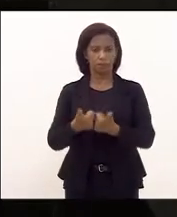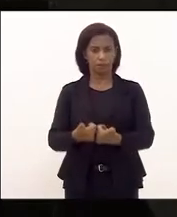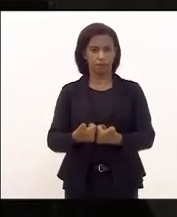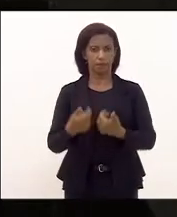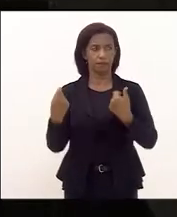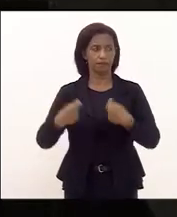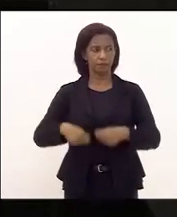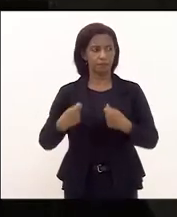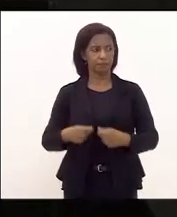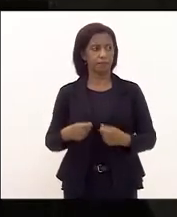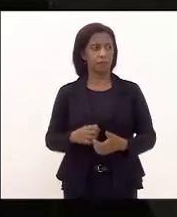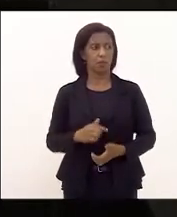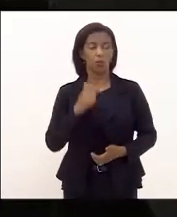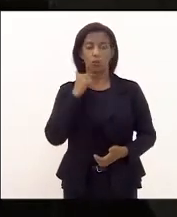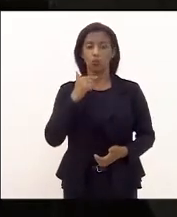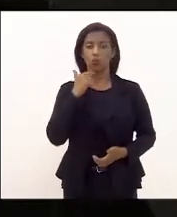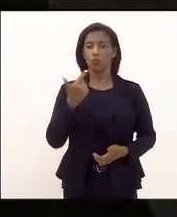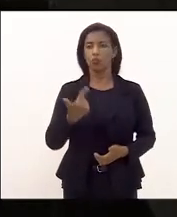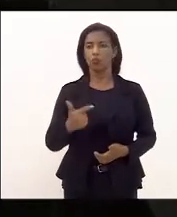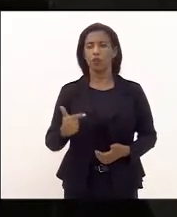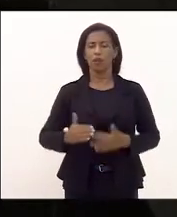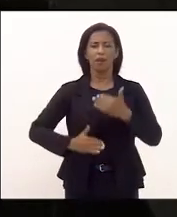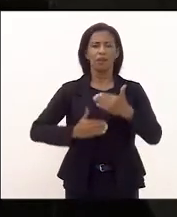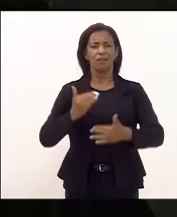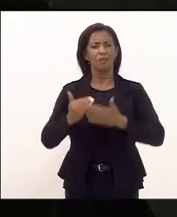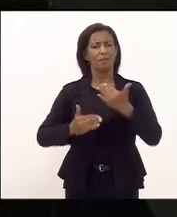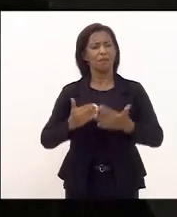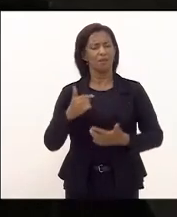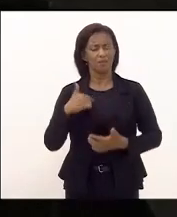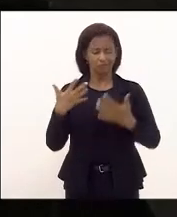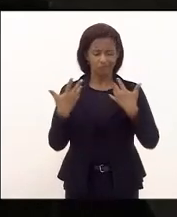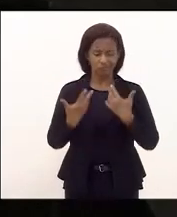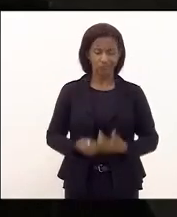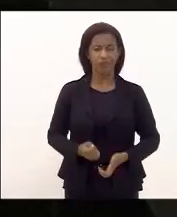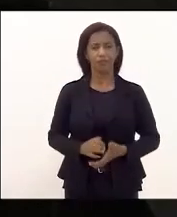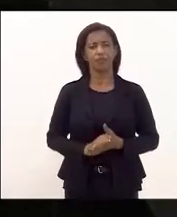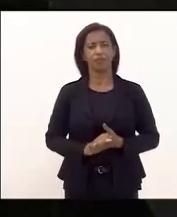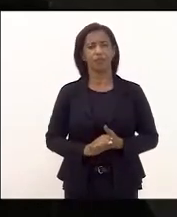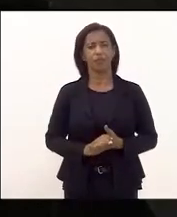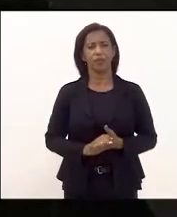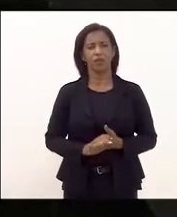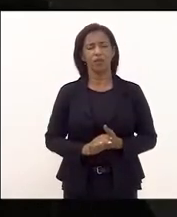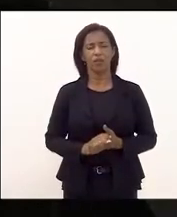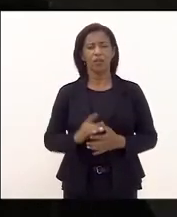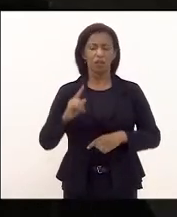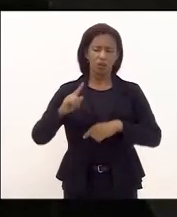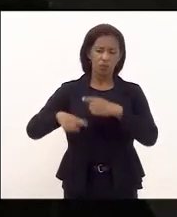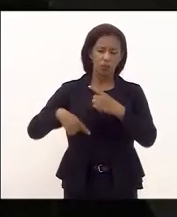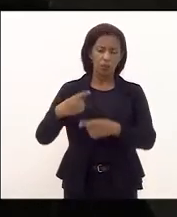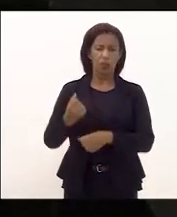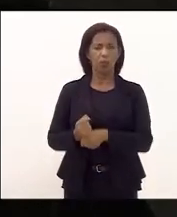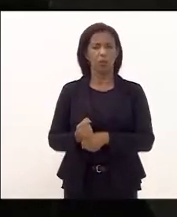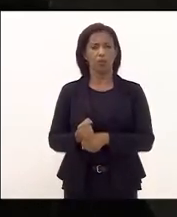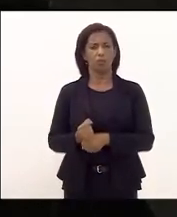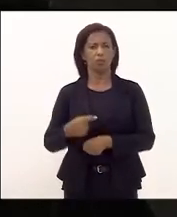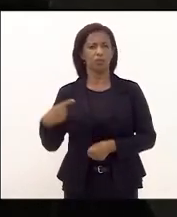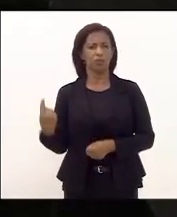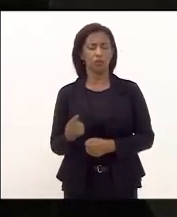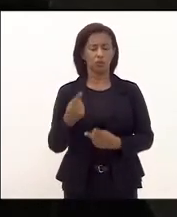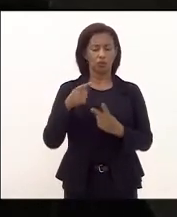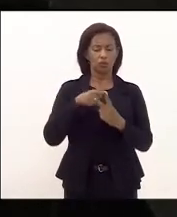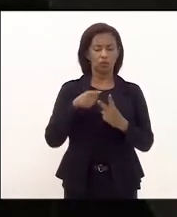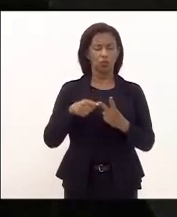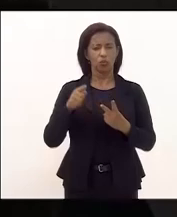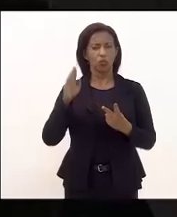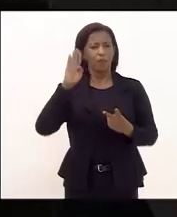gente precisa, eu não tenho dúvida, eu estou cada vez mais convencido que no próximo ciclo nós temos duas